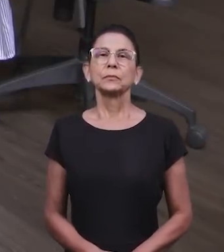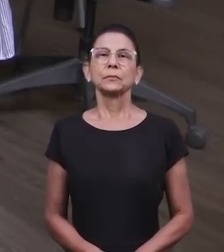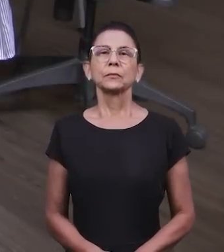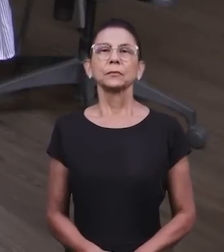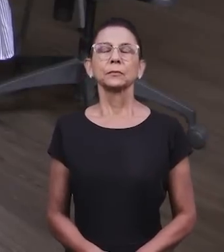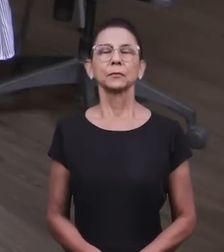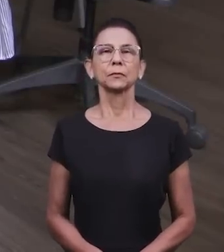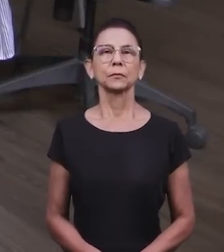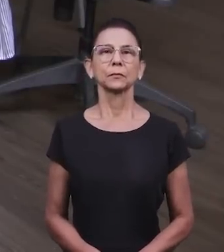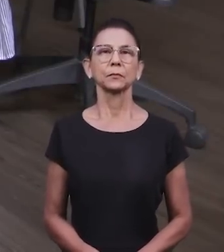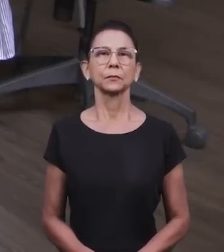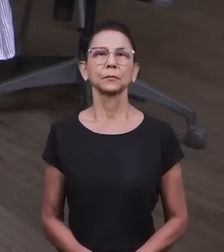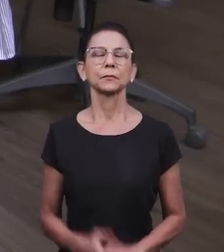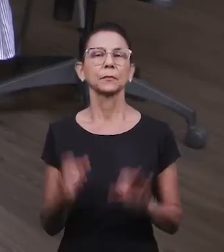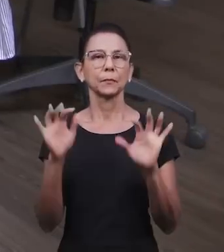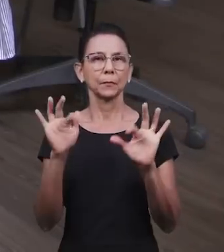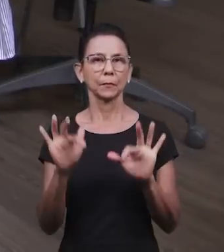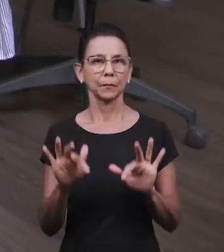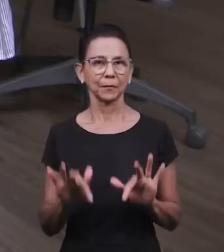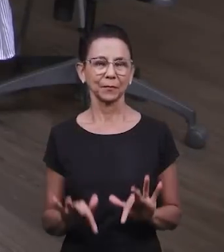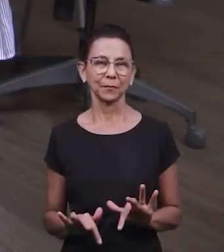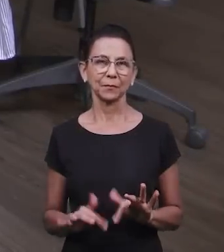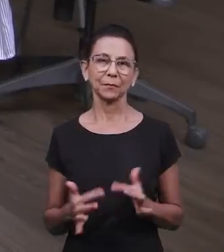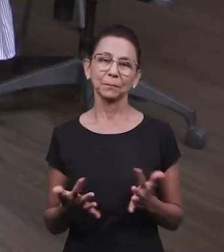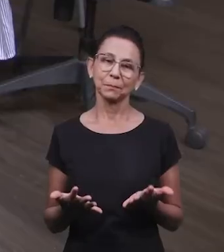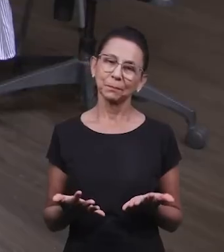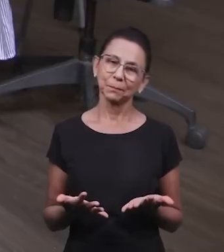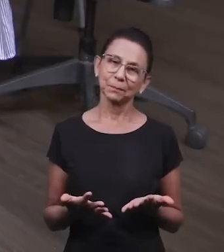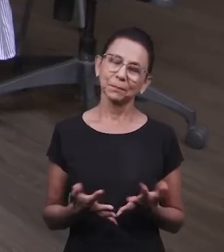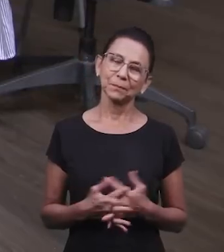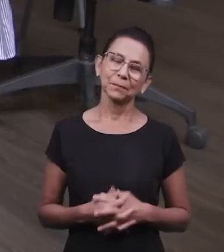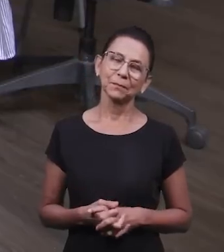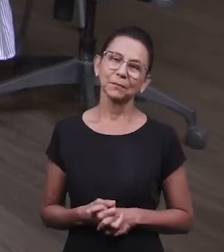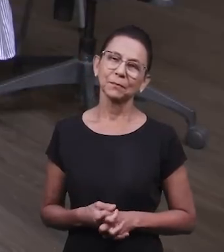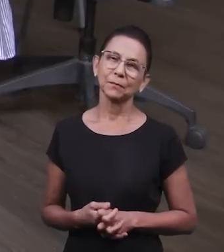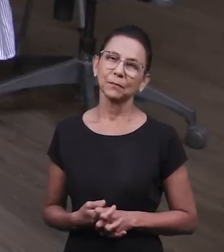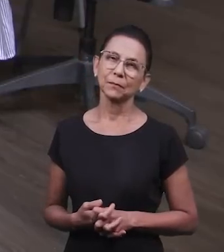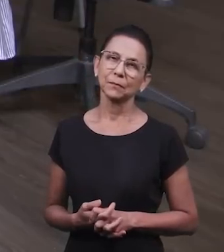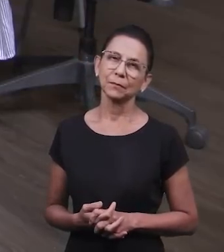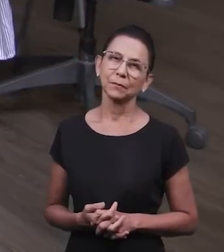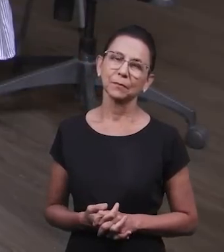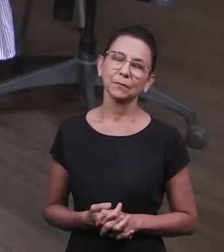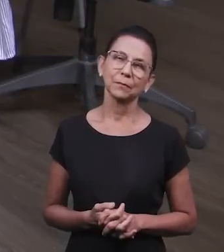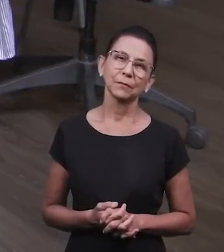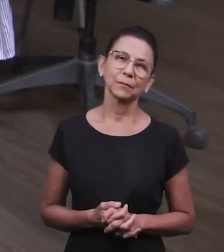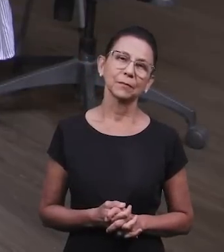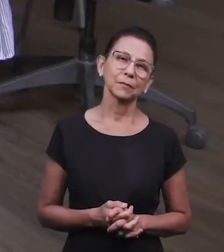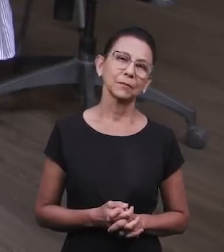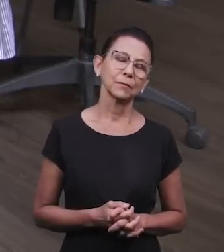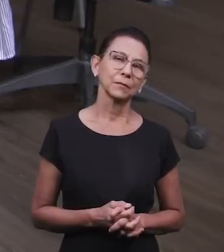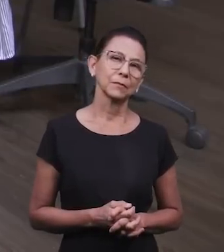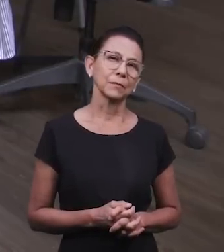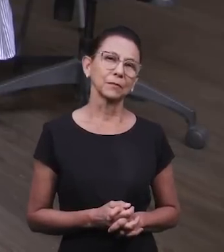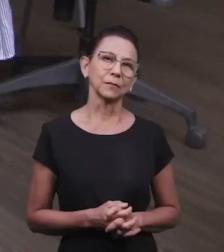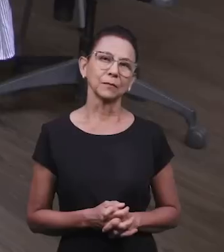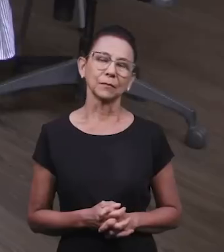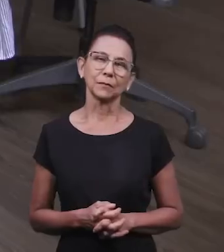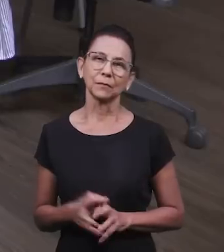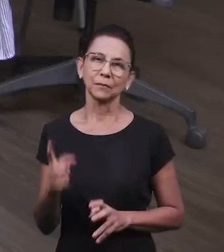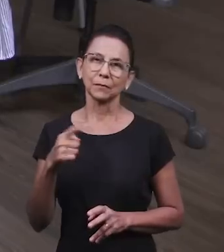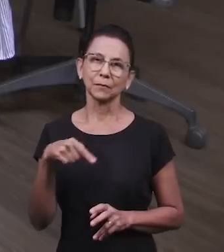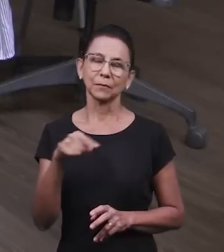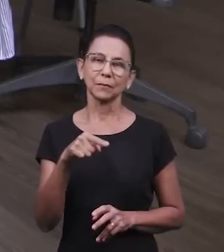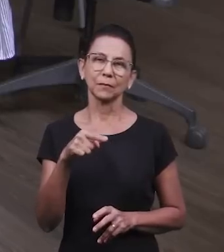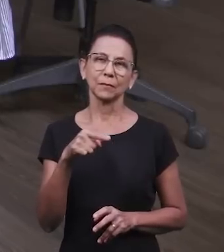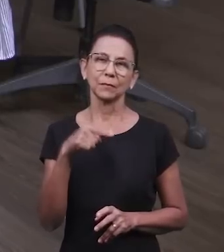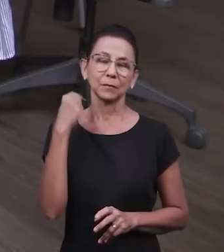uma experiência aqui, Léo e demais, em todos os conteúdos que são gravados aqui na nossa central de comunicação, que são